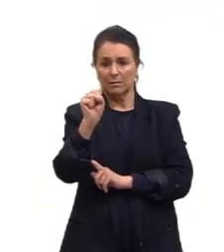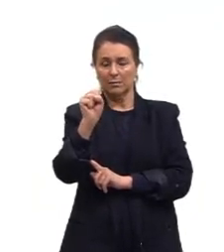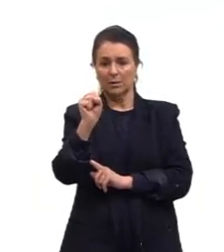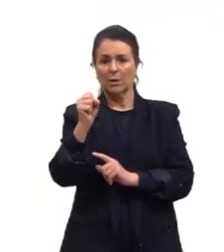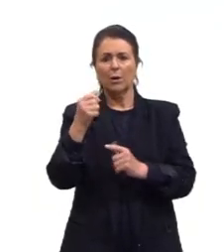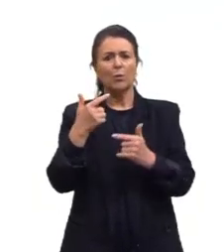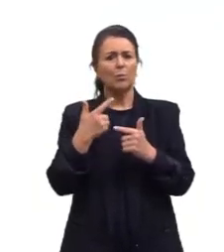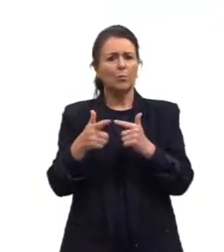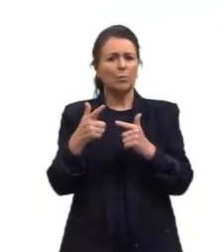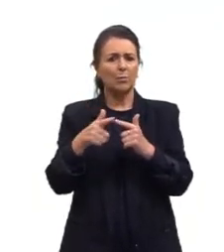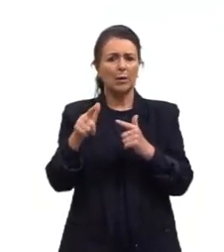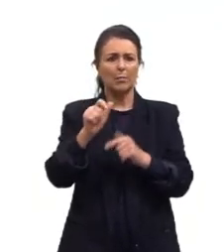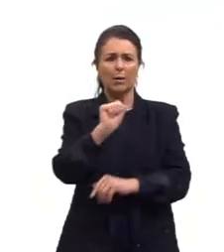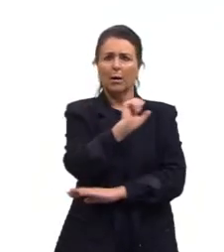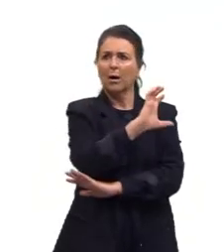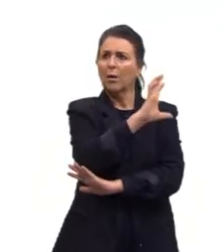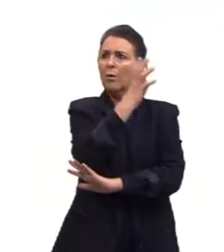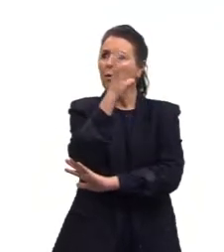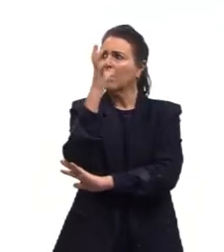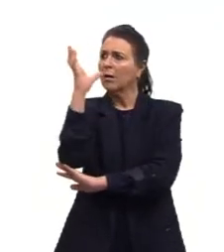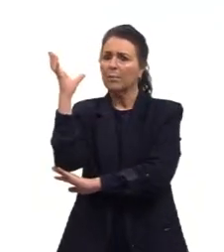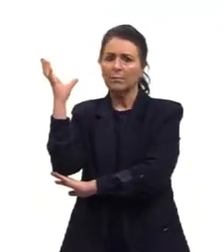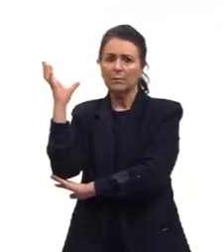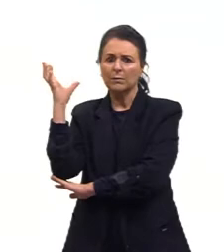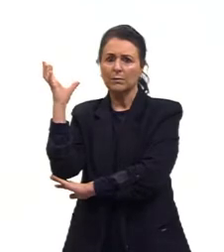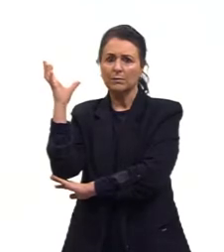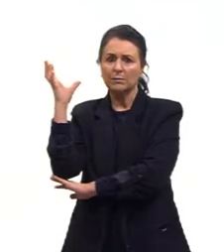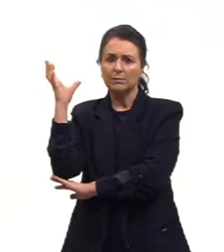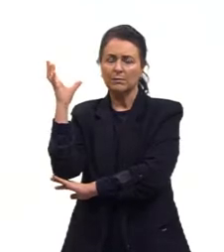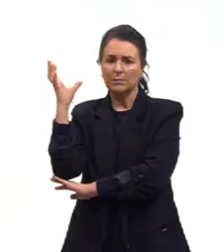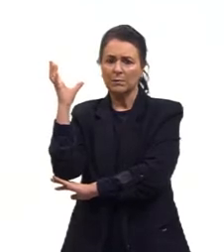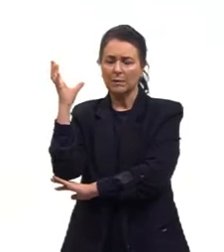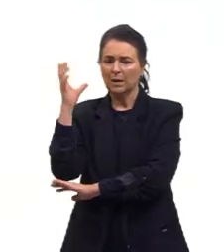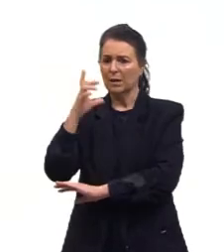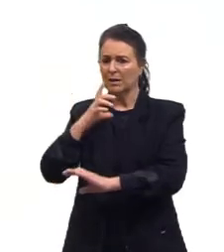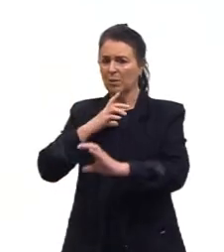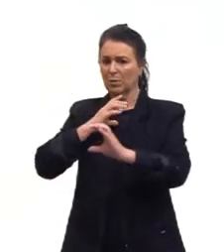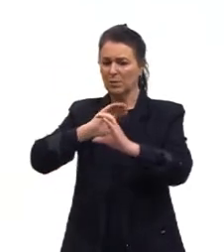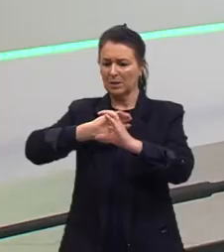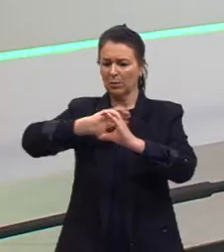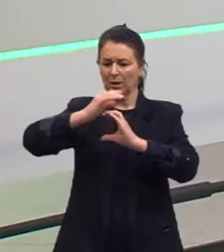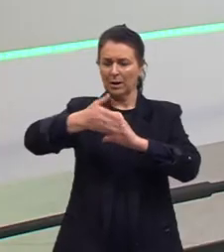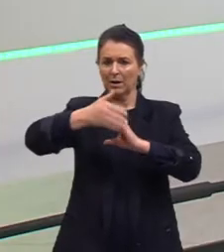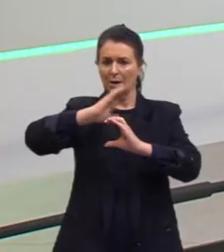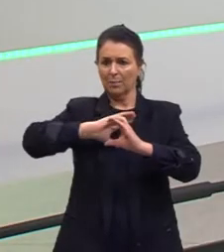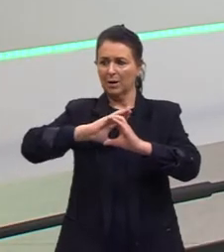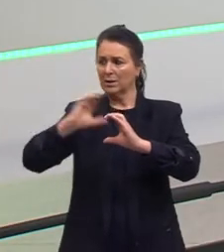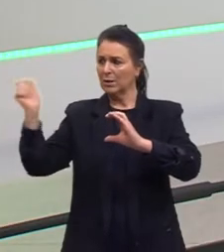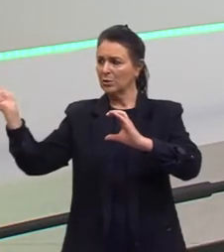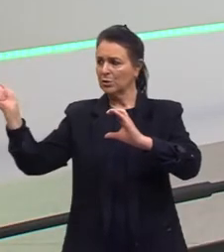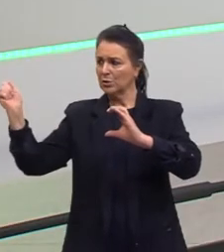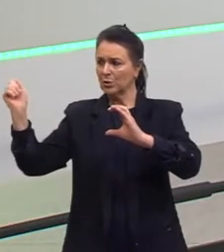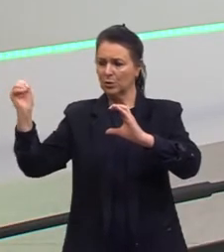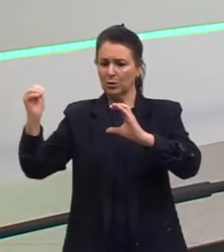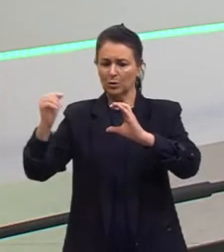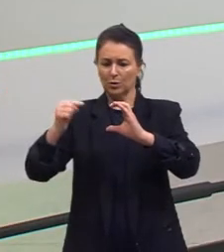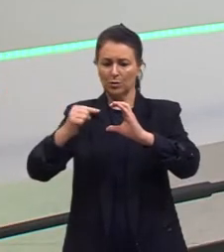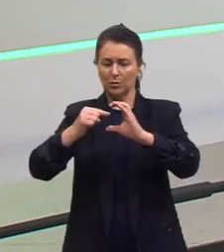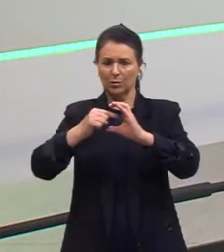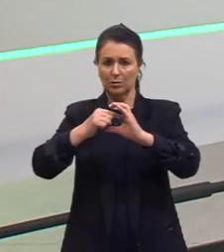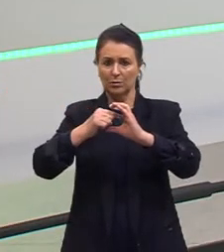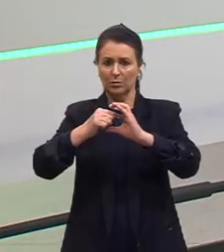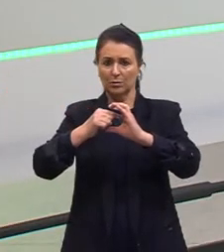causam ao meio ambiente Será que tá linkado aí com a camada de ozônio vamos entender na aula de hoje o que que são esses